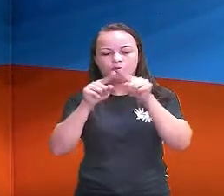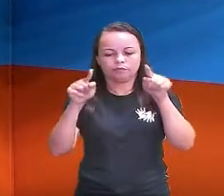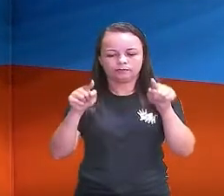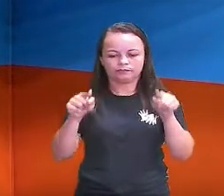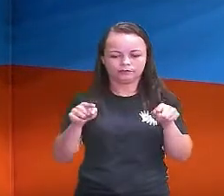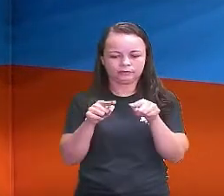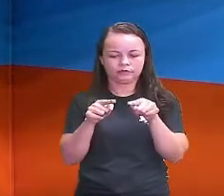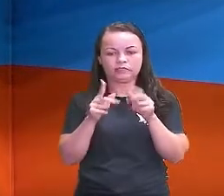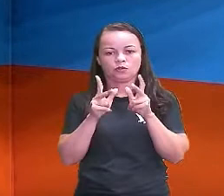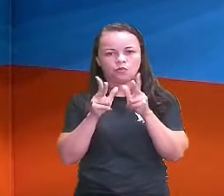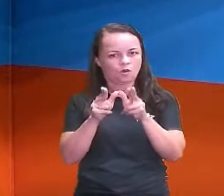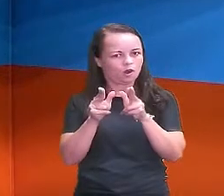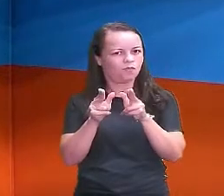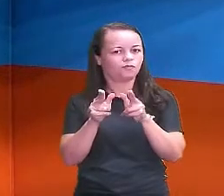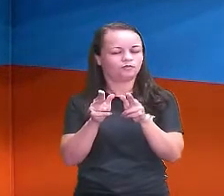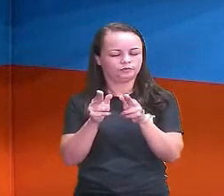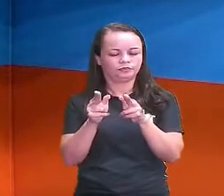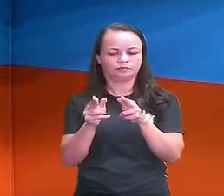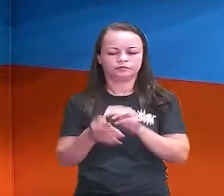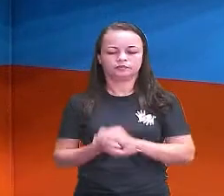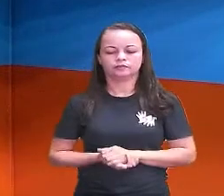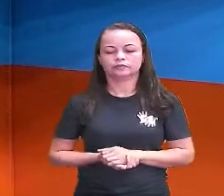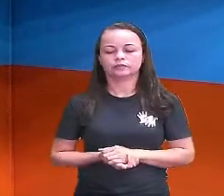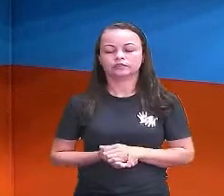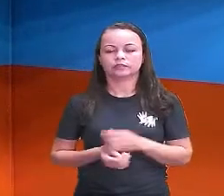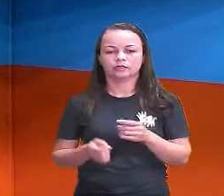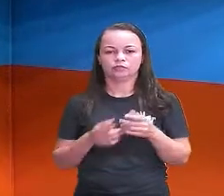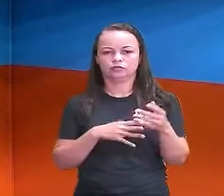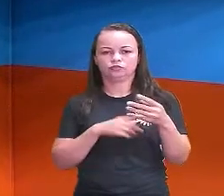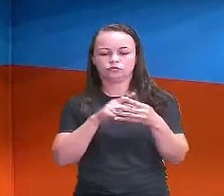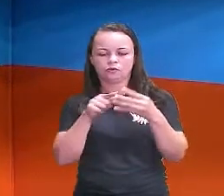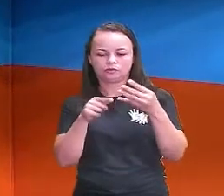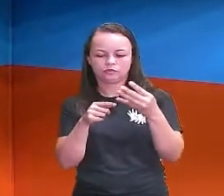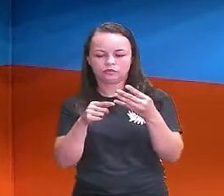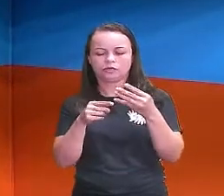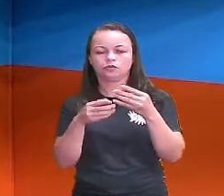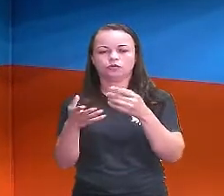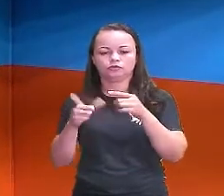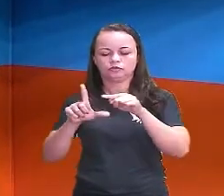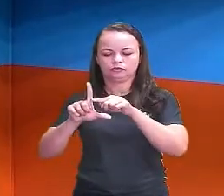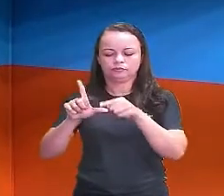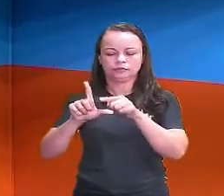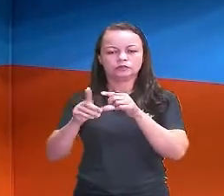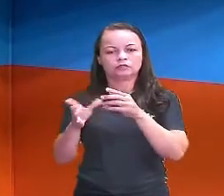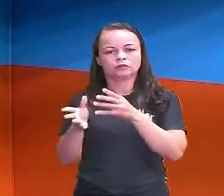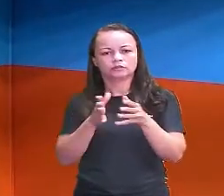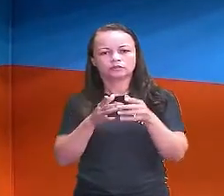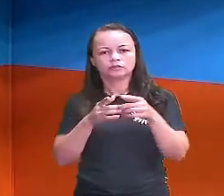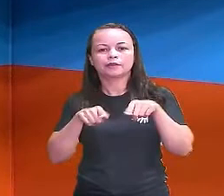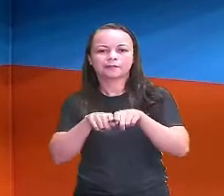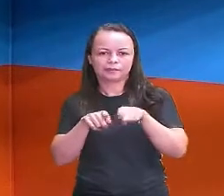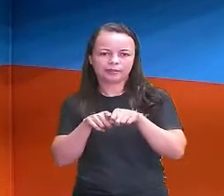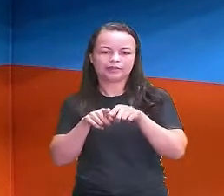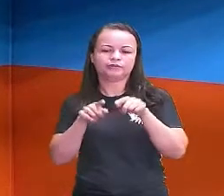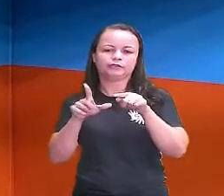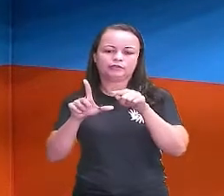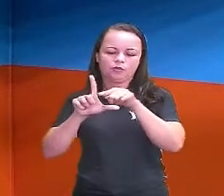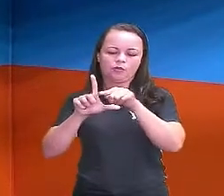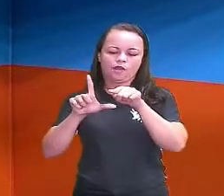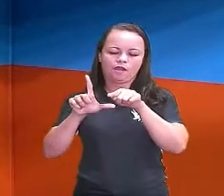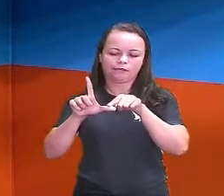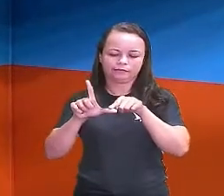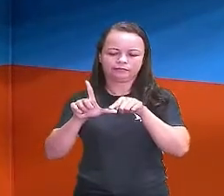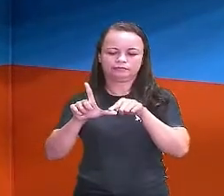2 lados iguais. E os 4 ângulos internos dele também são ângulos retos. Então, para ser um